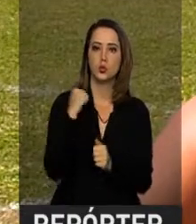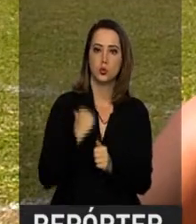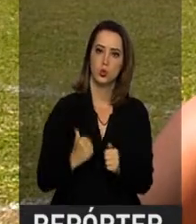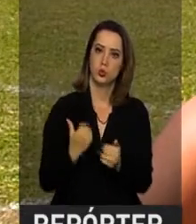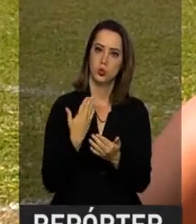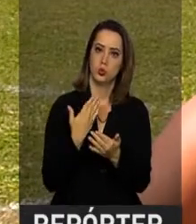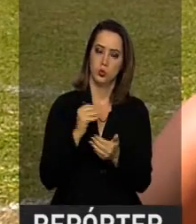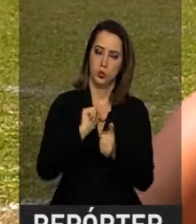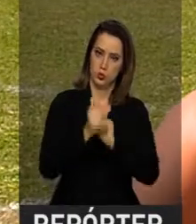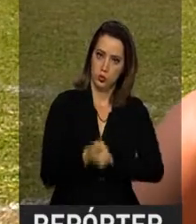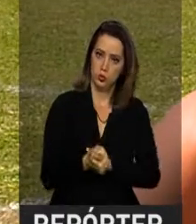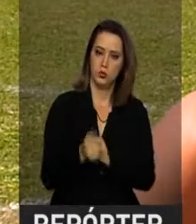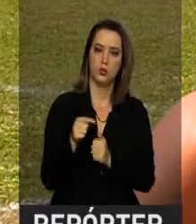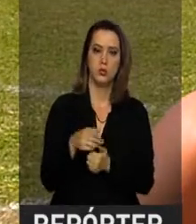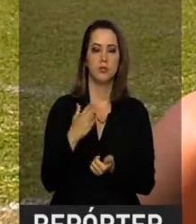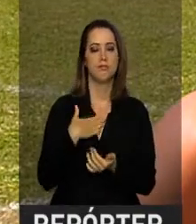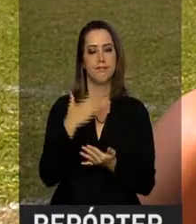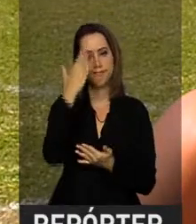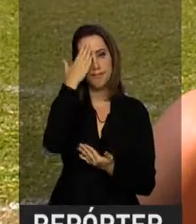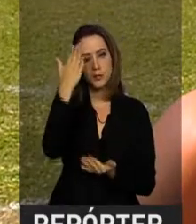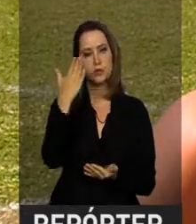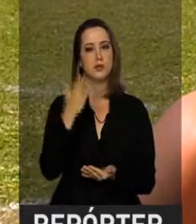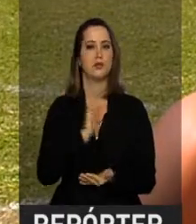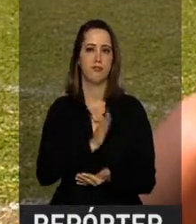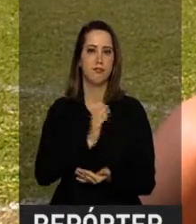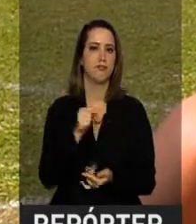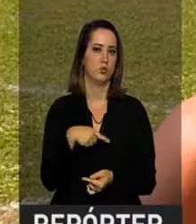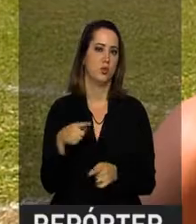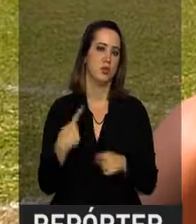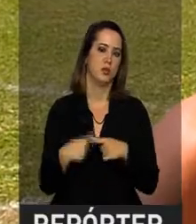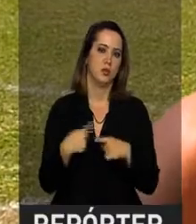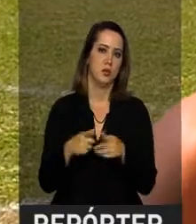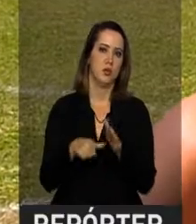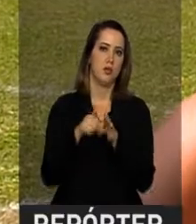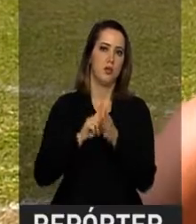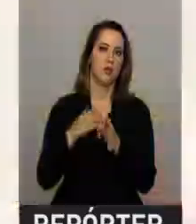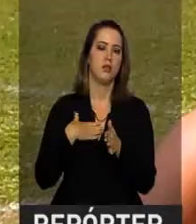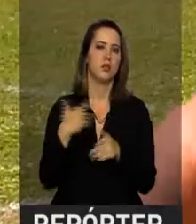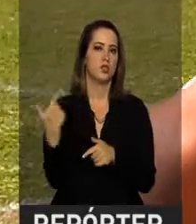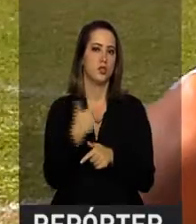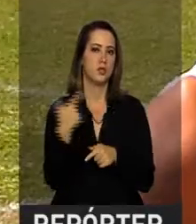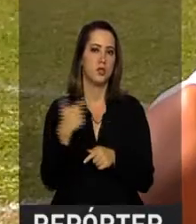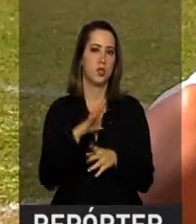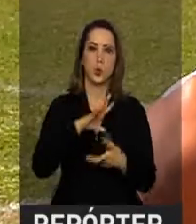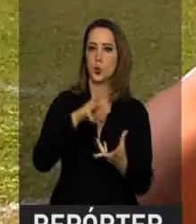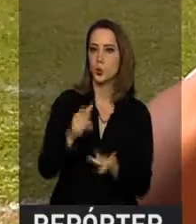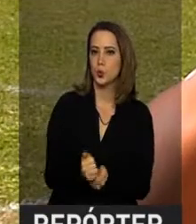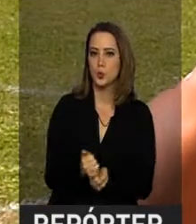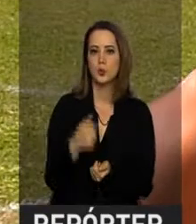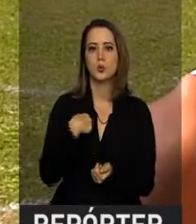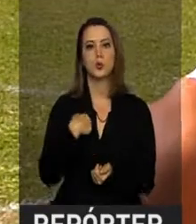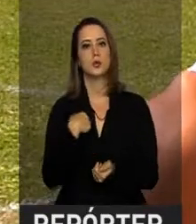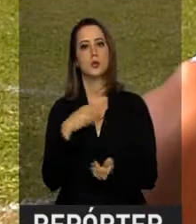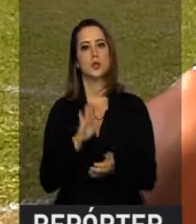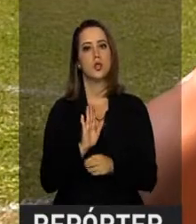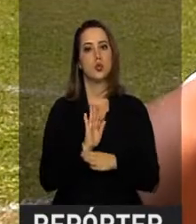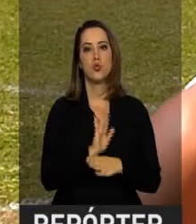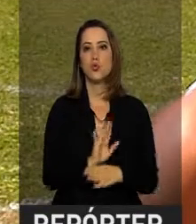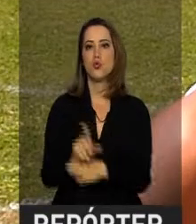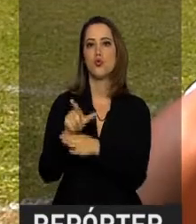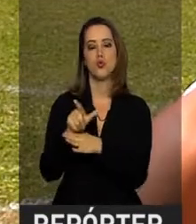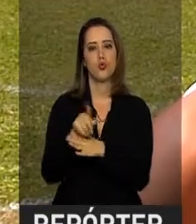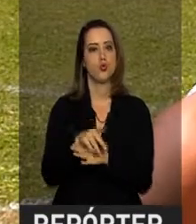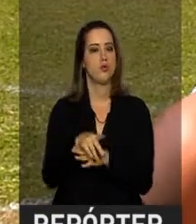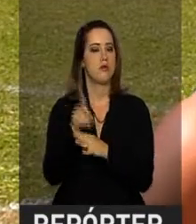porque é conseguir quando era juvenil segundo do mundo a bolsa atleta me ajudou a nos jogos pan americano está em